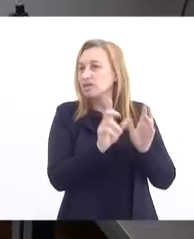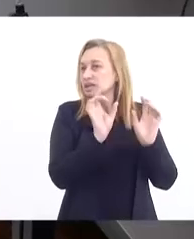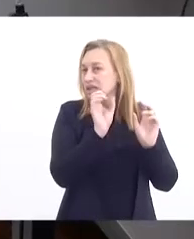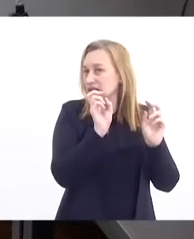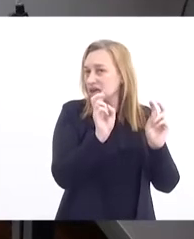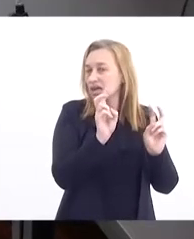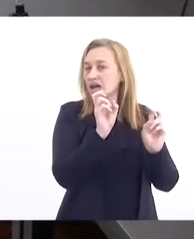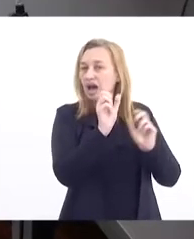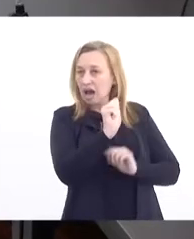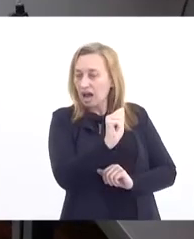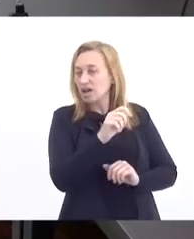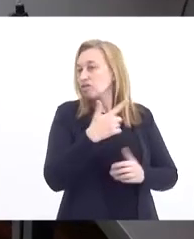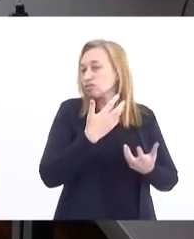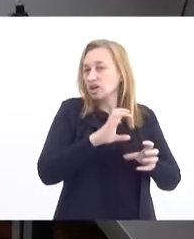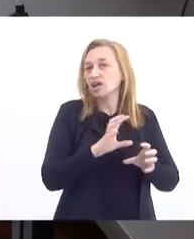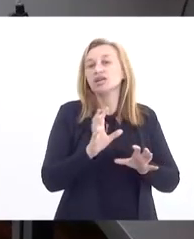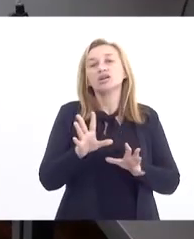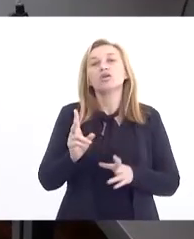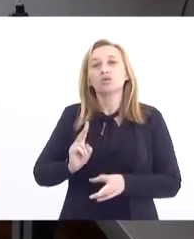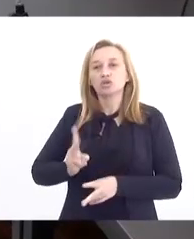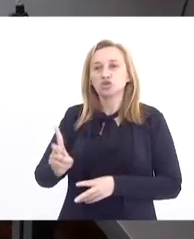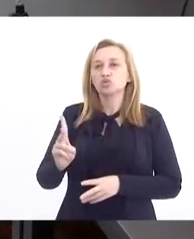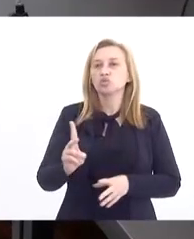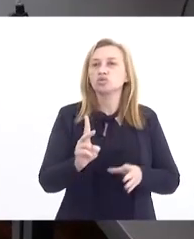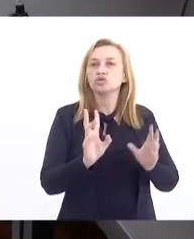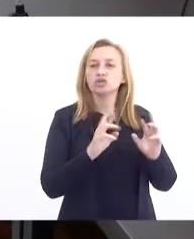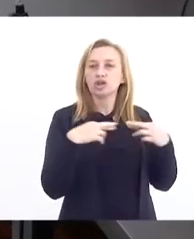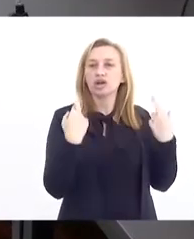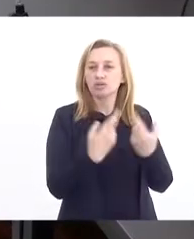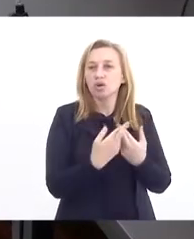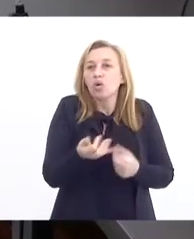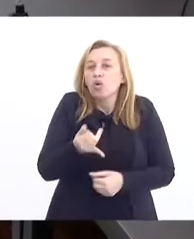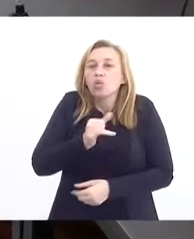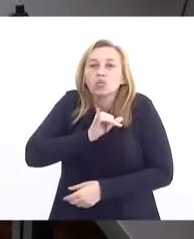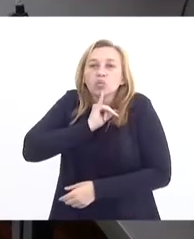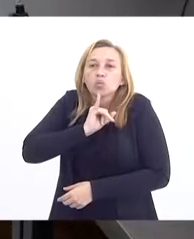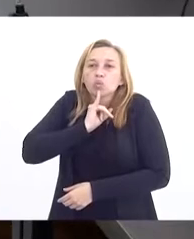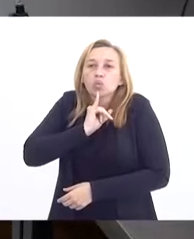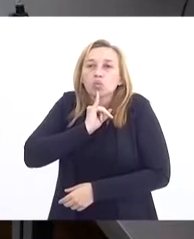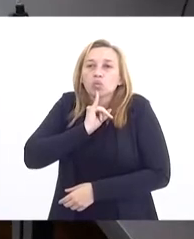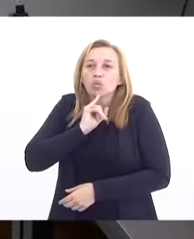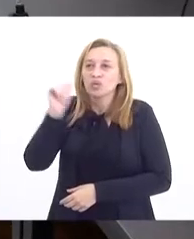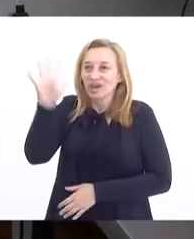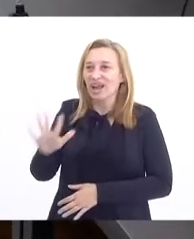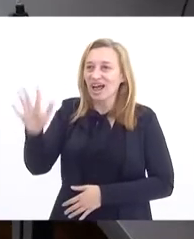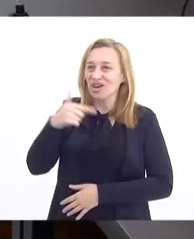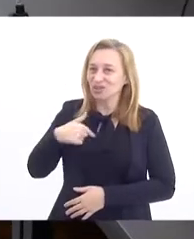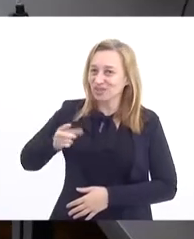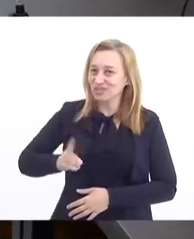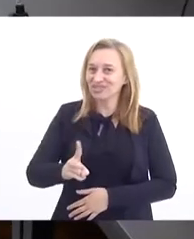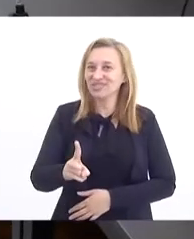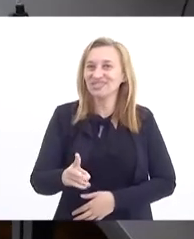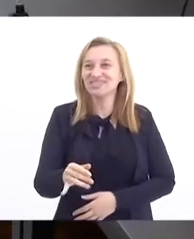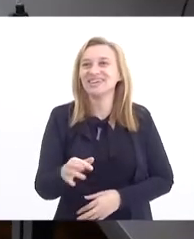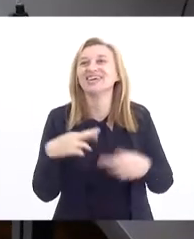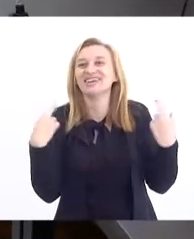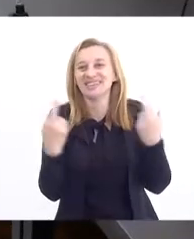O deputado Luiz Paulo permanece na reunião, vamos seguir a pauta. Para tristeza geral, eu fico na reunião. Não